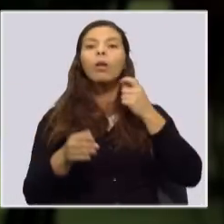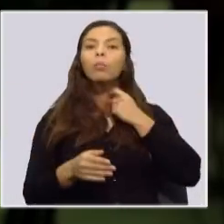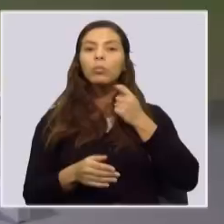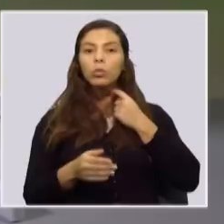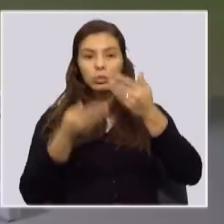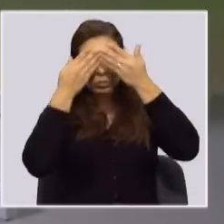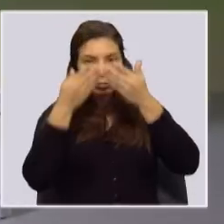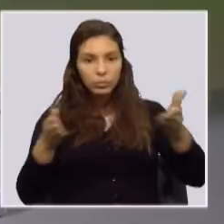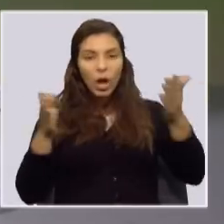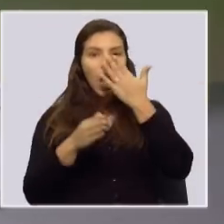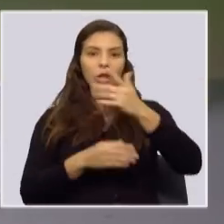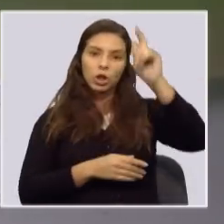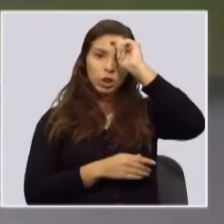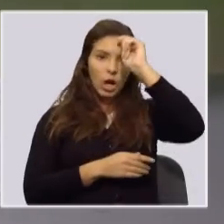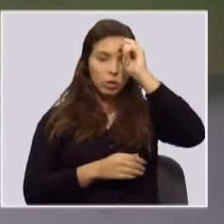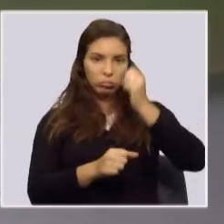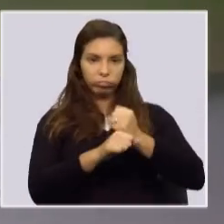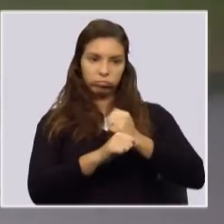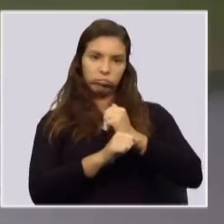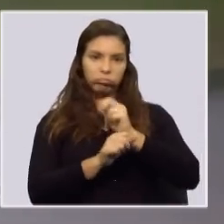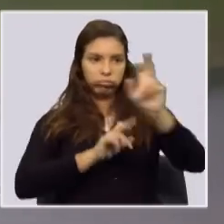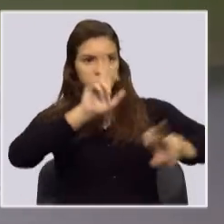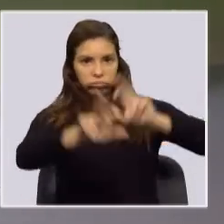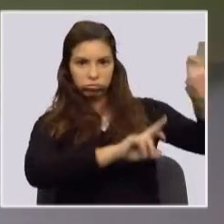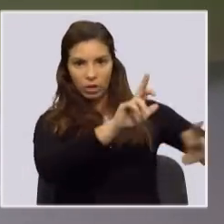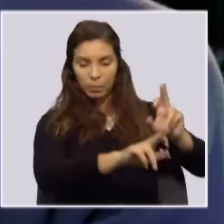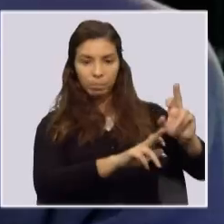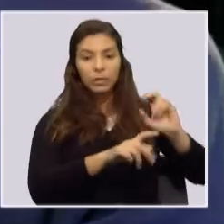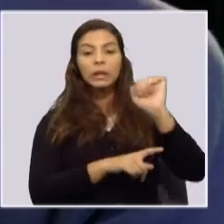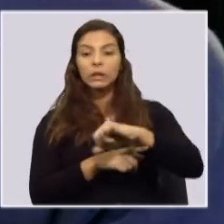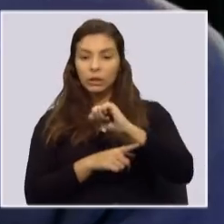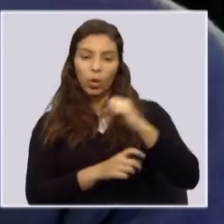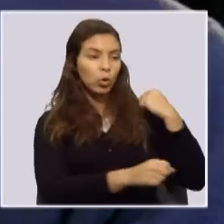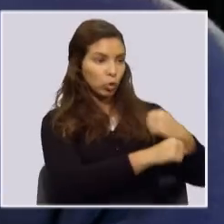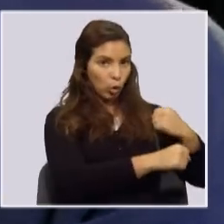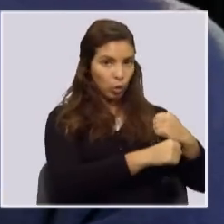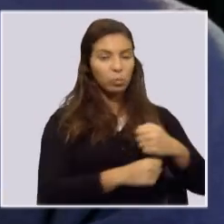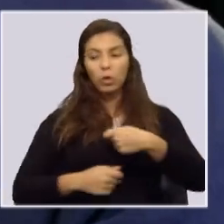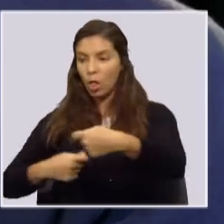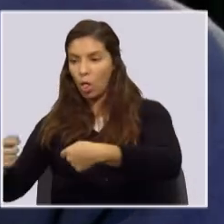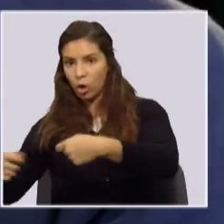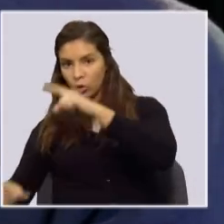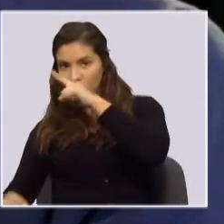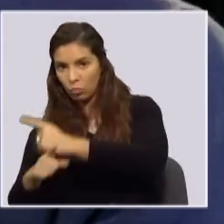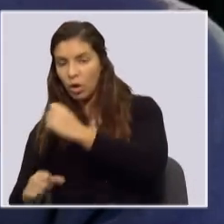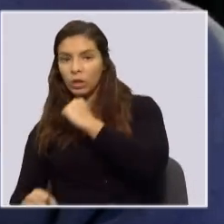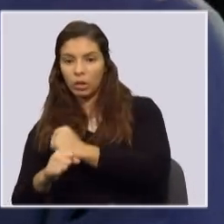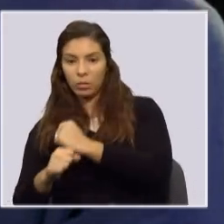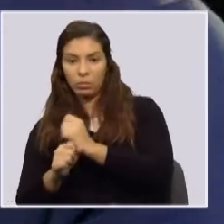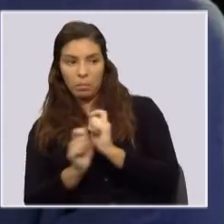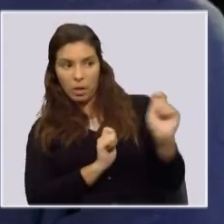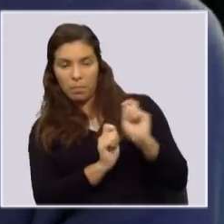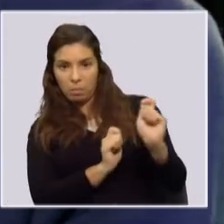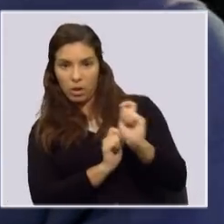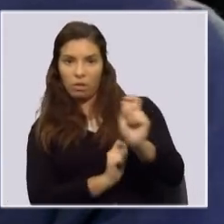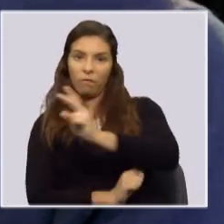portas no mercado de trabalho, ainda em forma de estágio. Certo. Comecei ainda a estudar e ainda a trabalhar numa loja, que foi o que